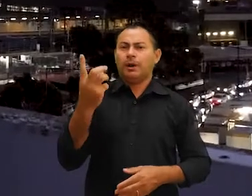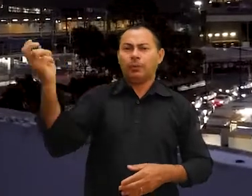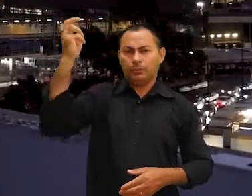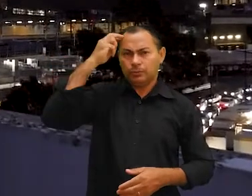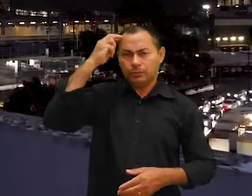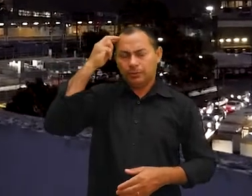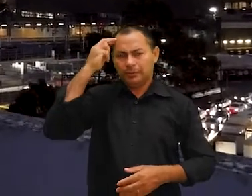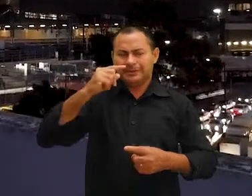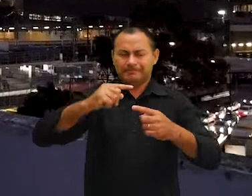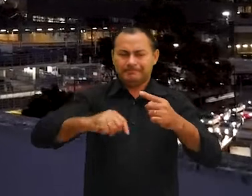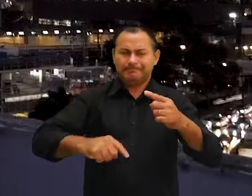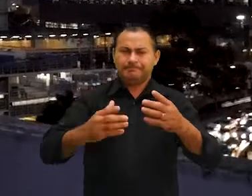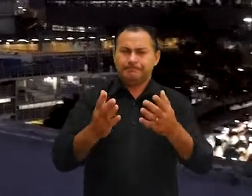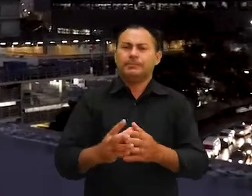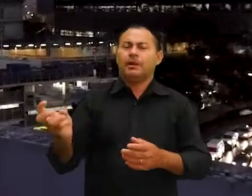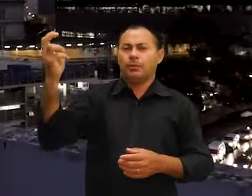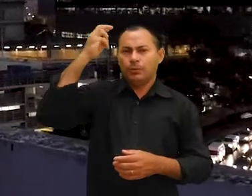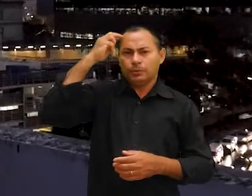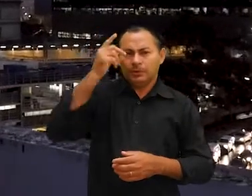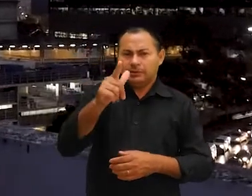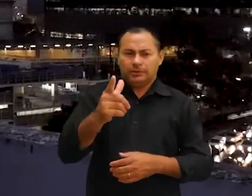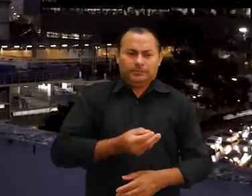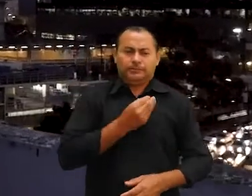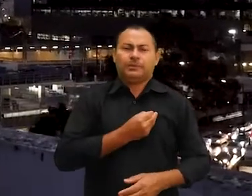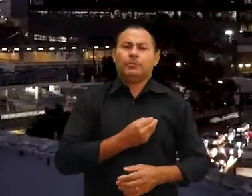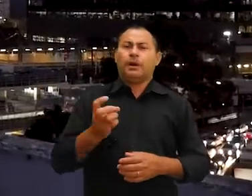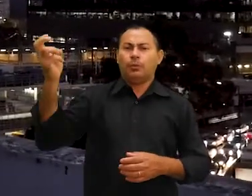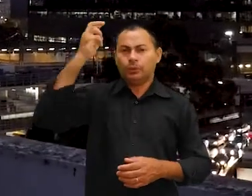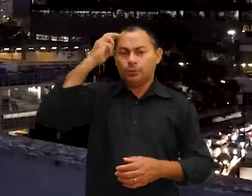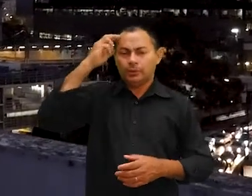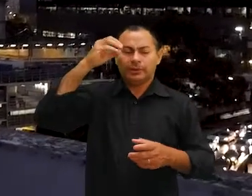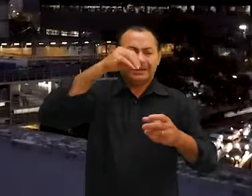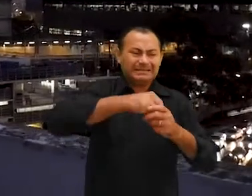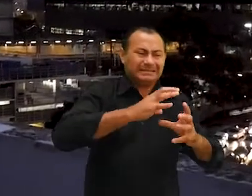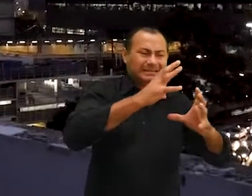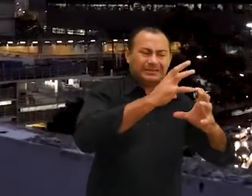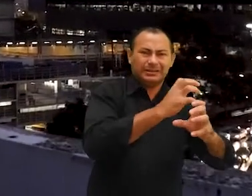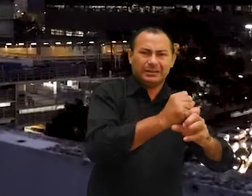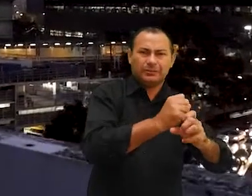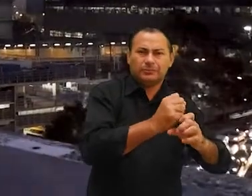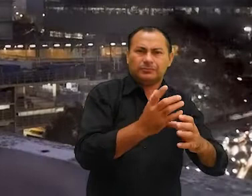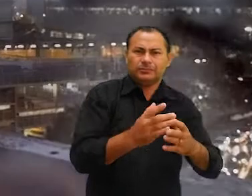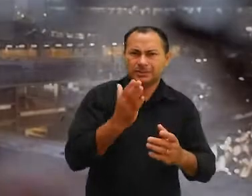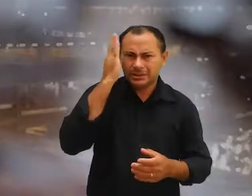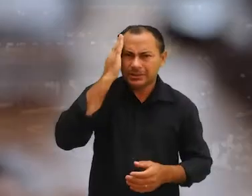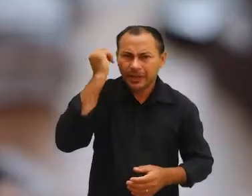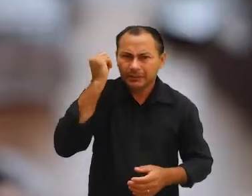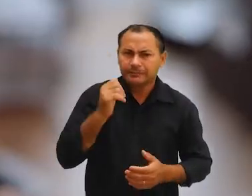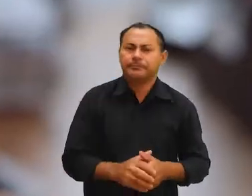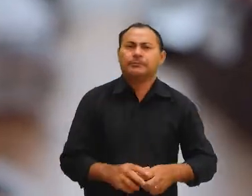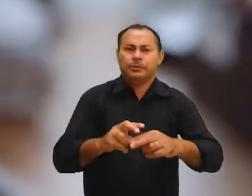uma cultura que está se corrompendo uma cultura que não tem vidro uma cultura que está na escuridão quem